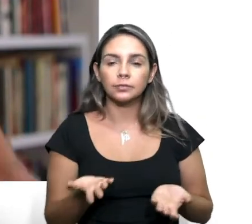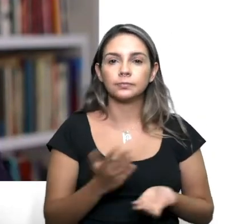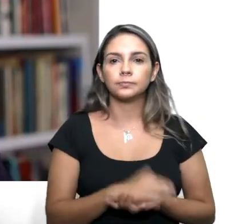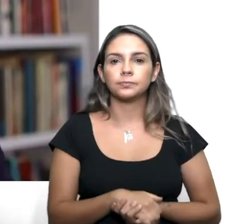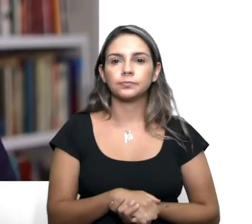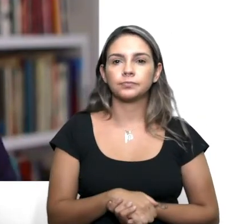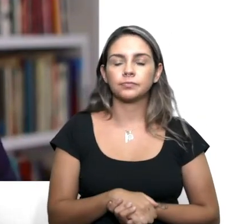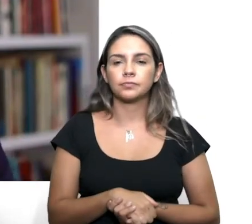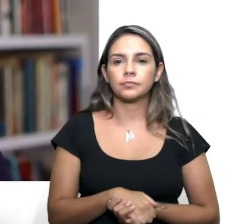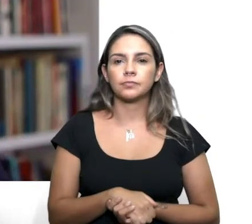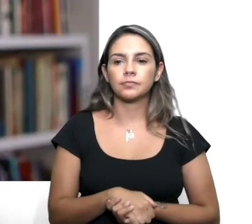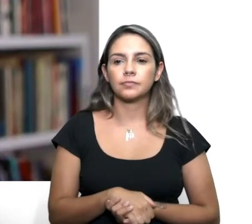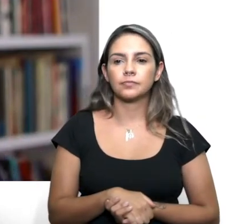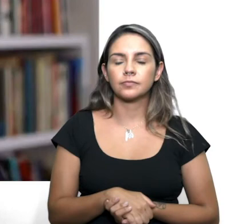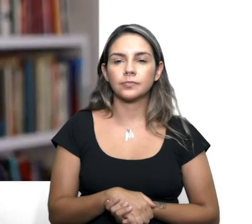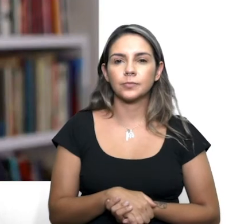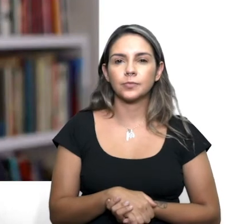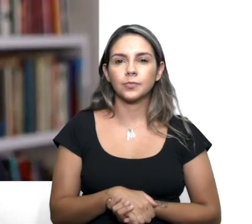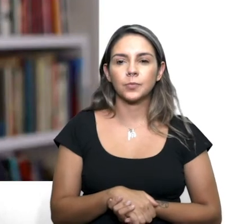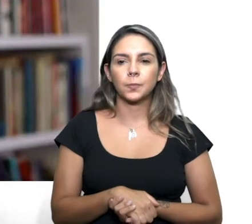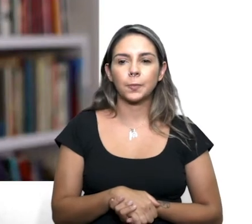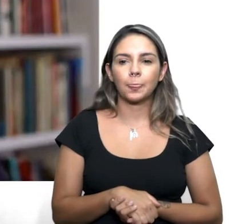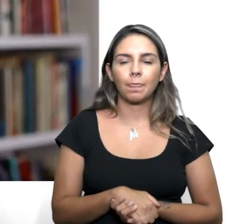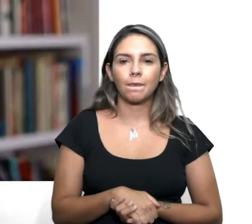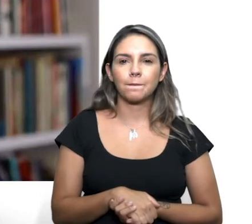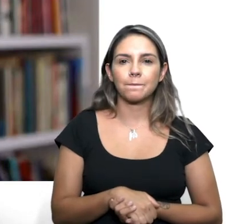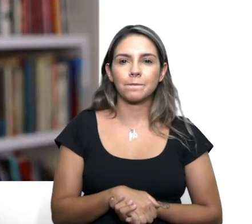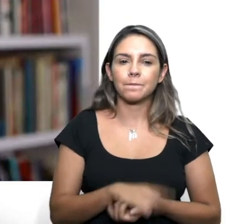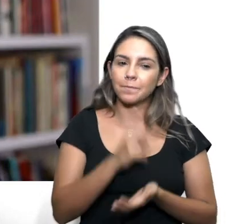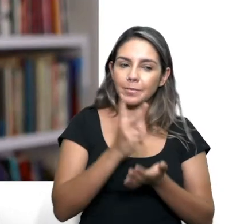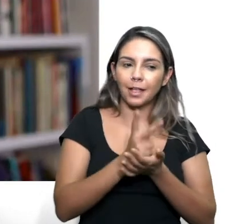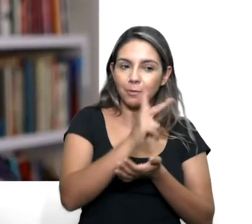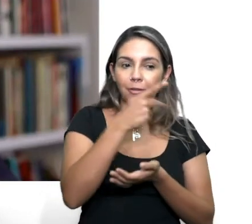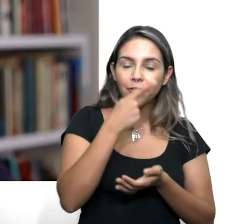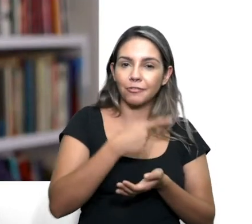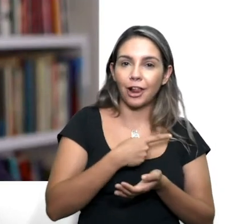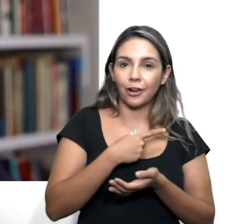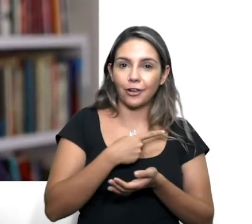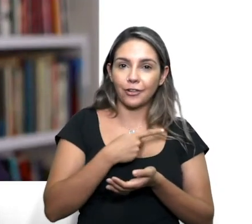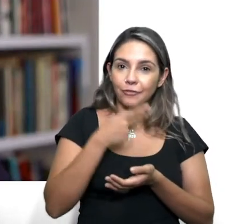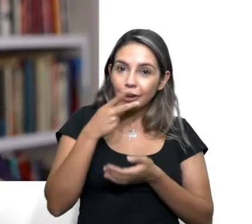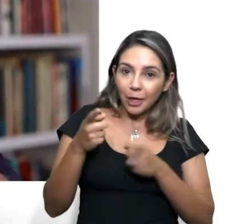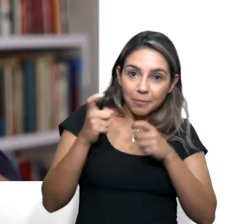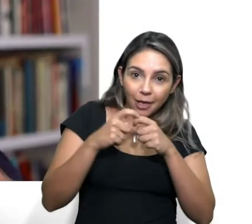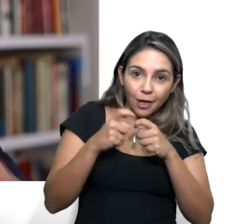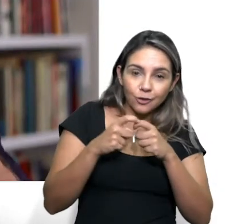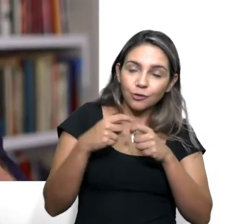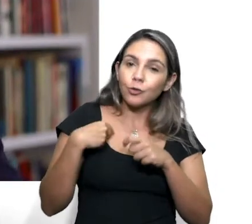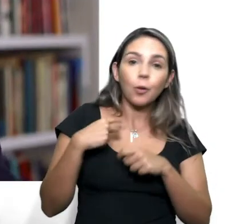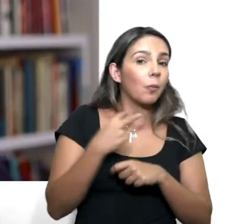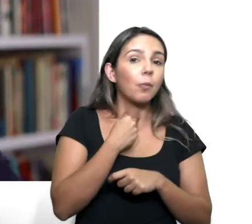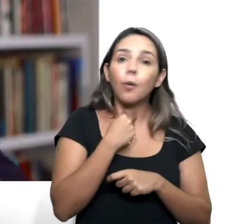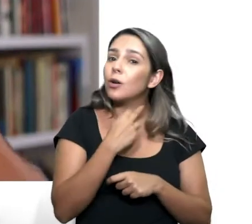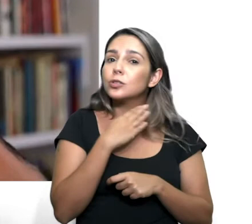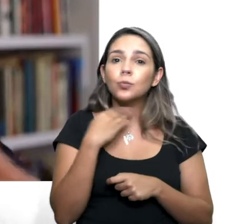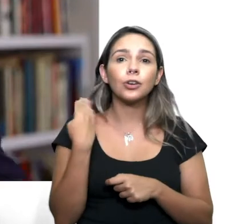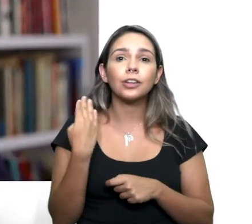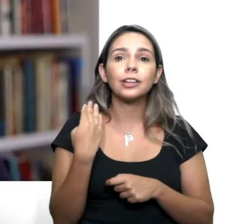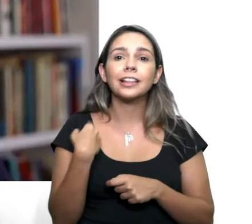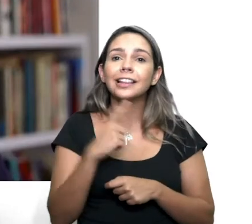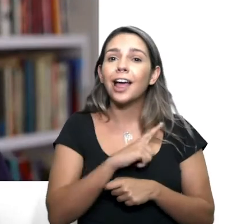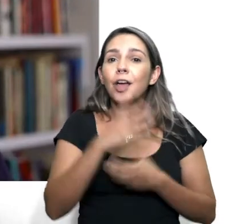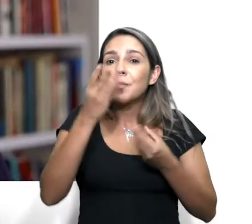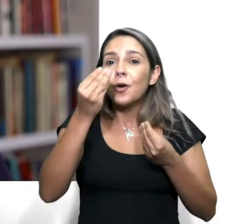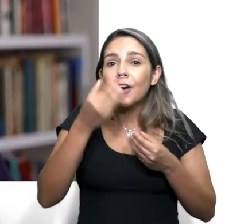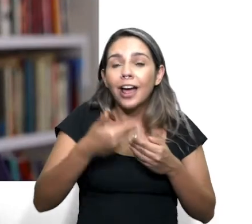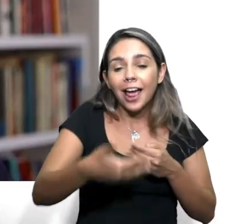assim, nada de trágico nisso. E ele sempre diz, Dr. Drauzio, eu não posso morrer, eu ainda tenho